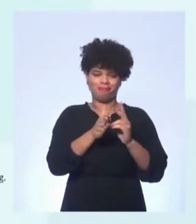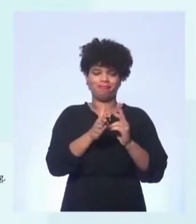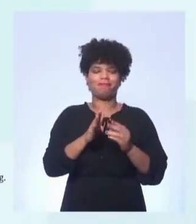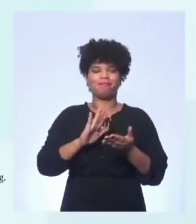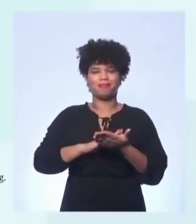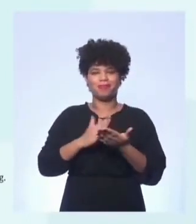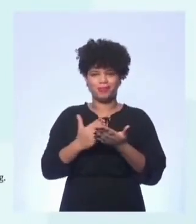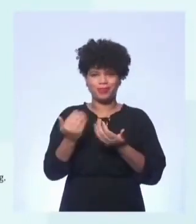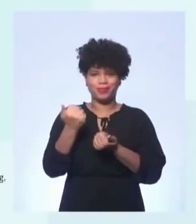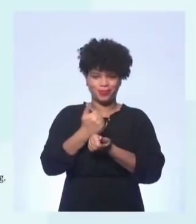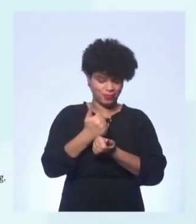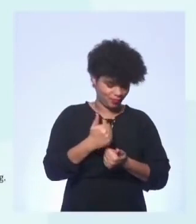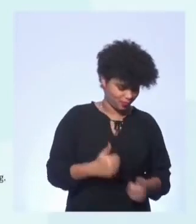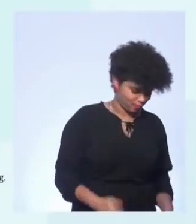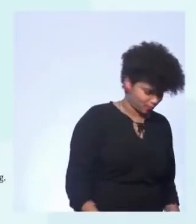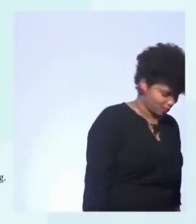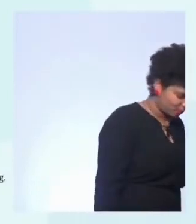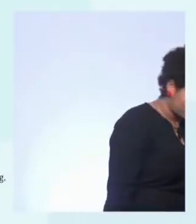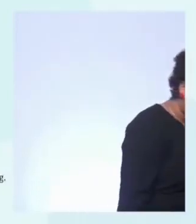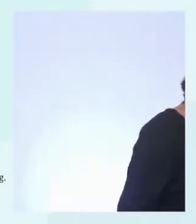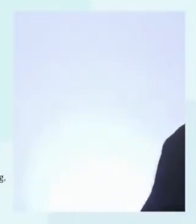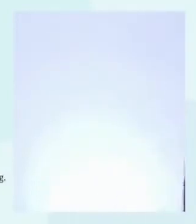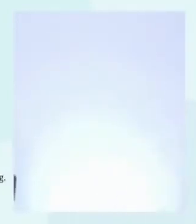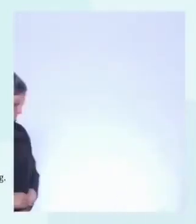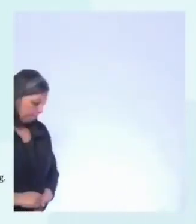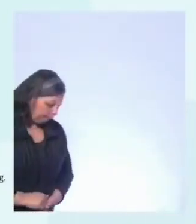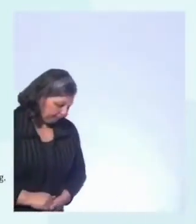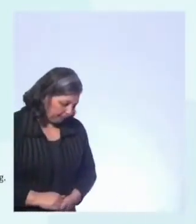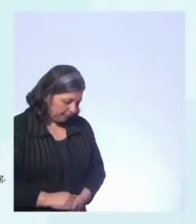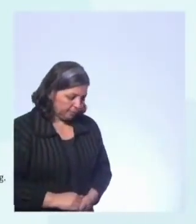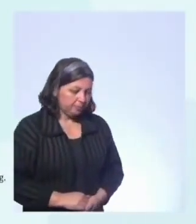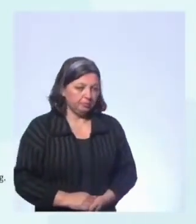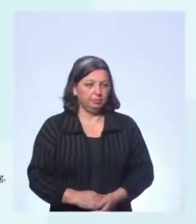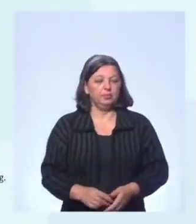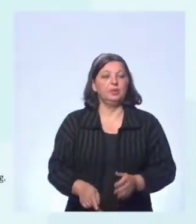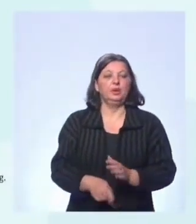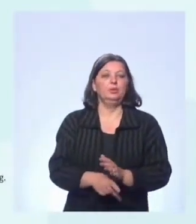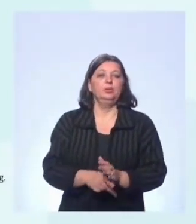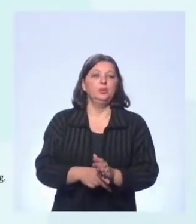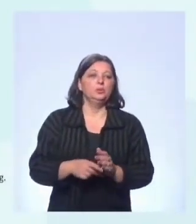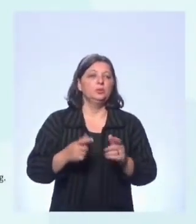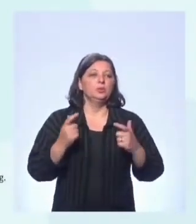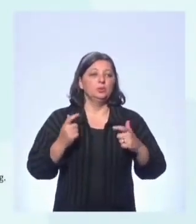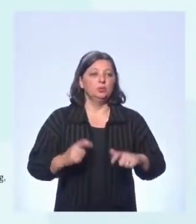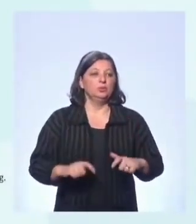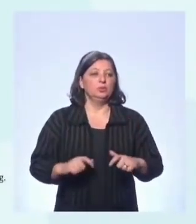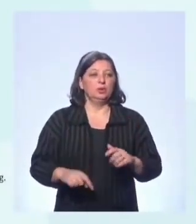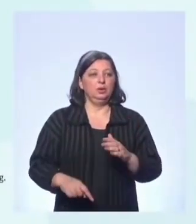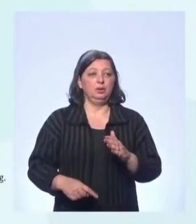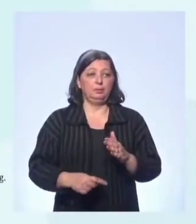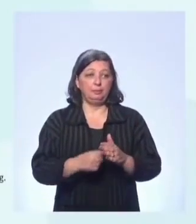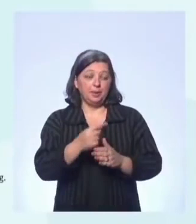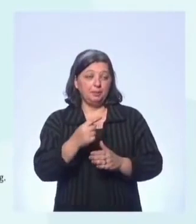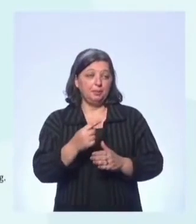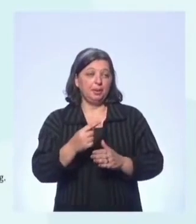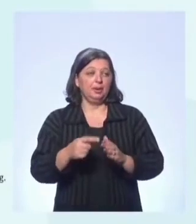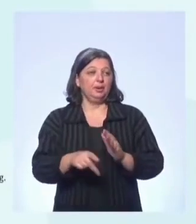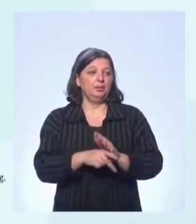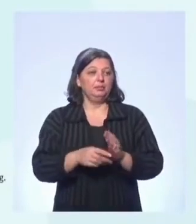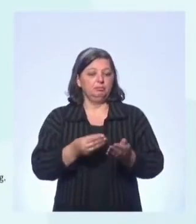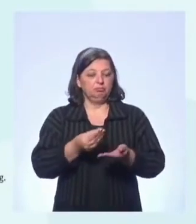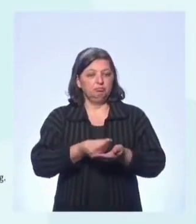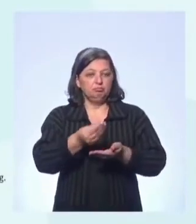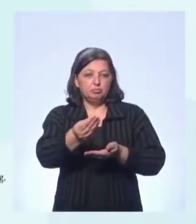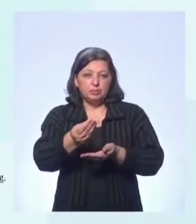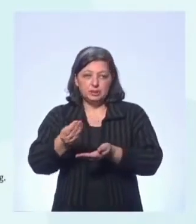com uma espécie de consagração do lugar com a primeira missa. Então, ao chegarem